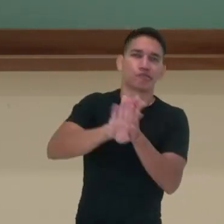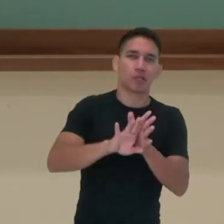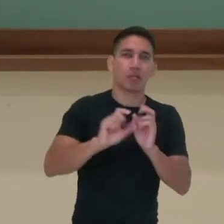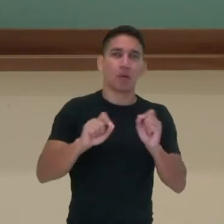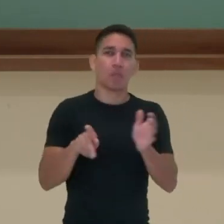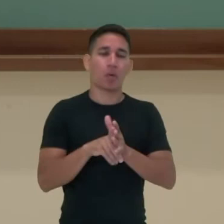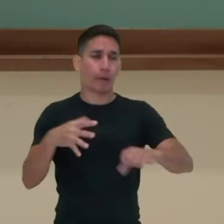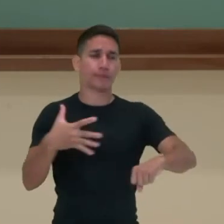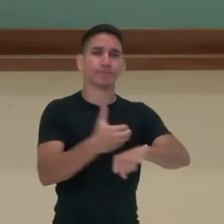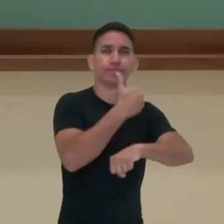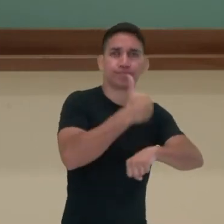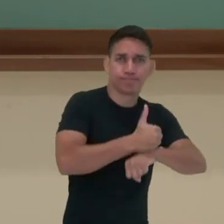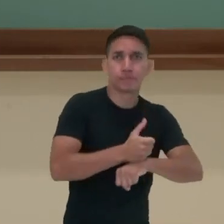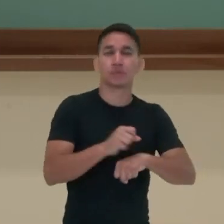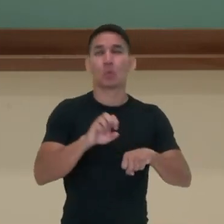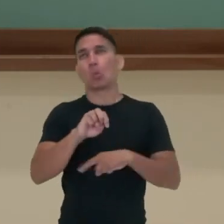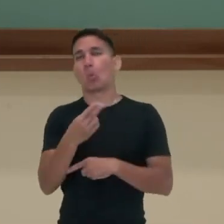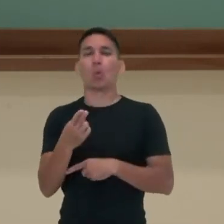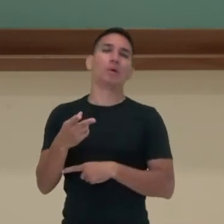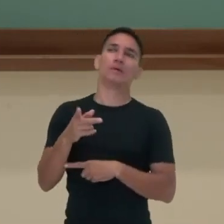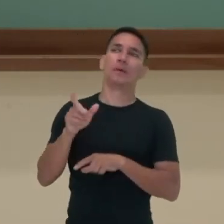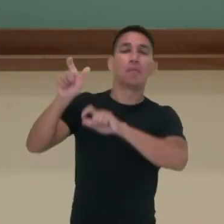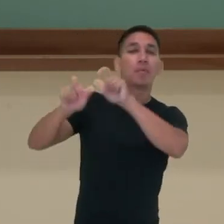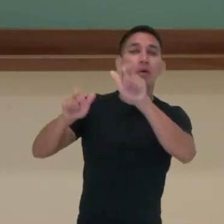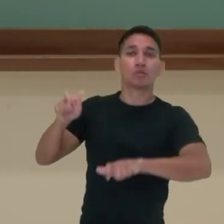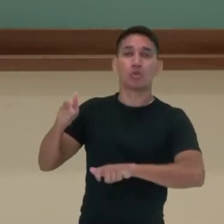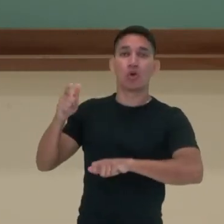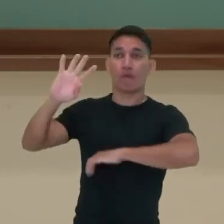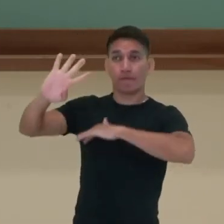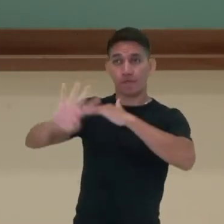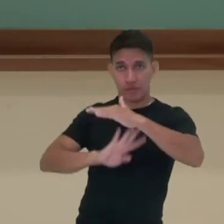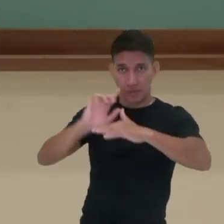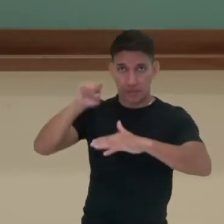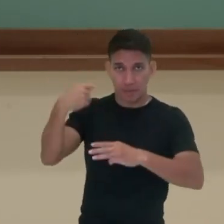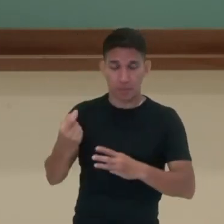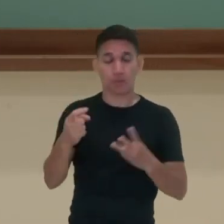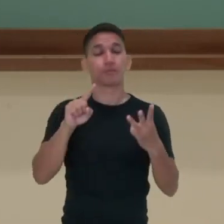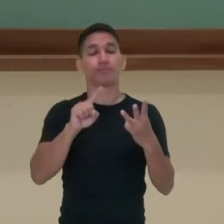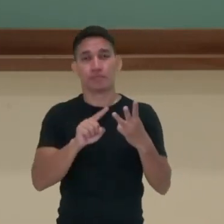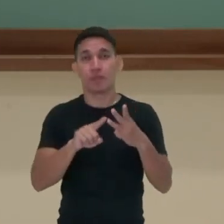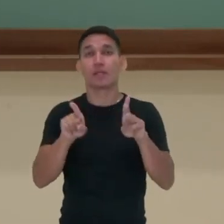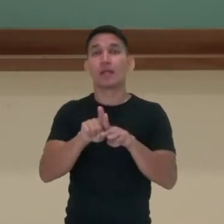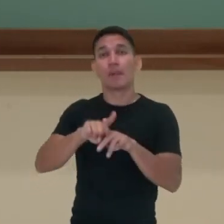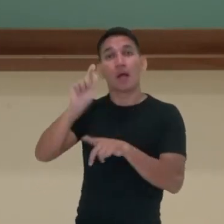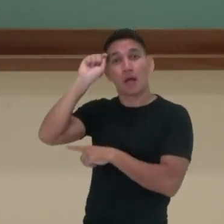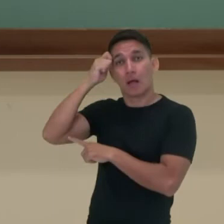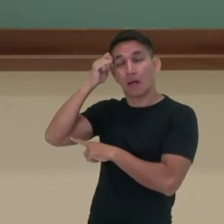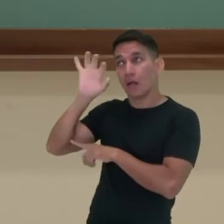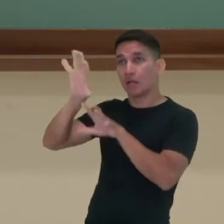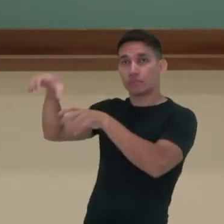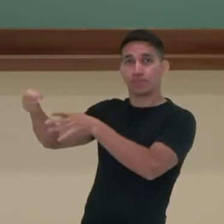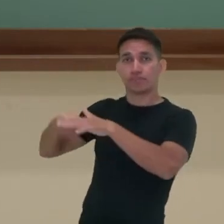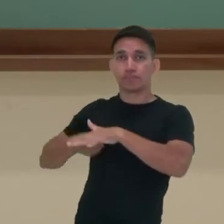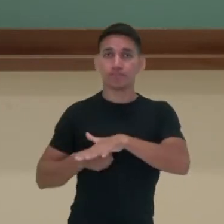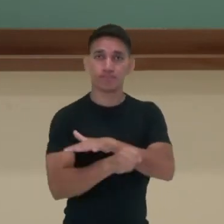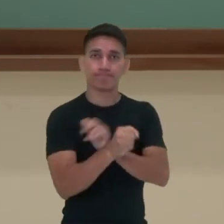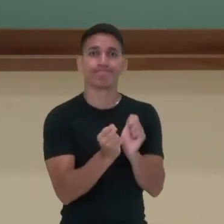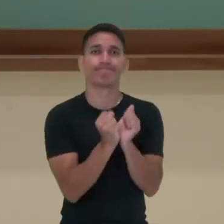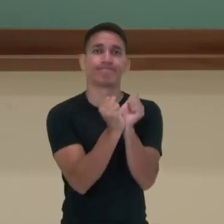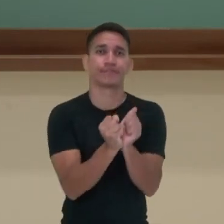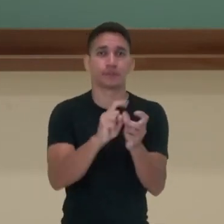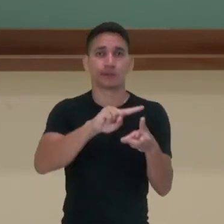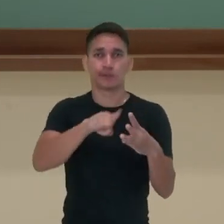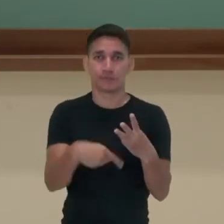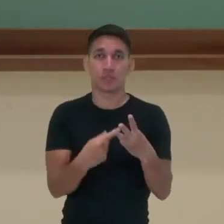condição de colonizadores ou pessoas que imigraram depois. E também os negros trazidos na condição de escravos, né? Somados com